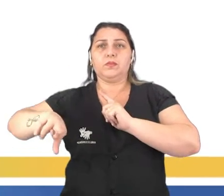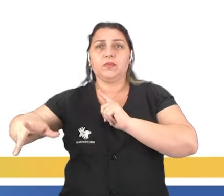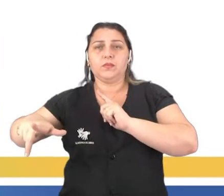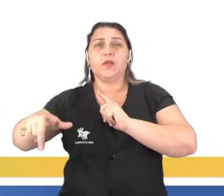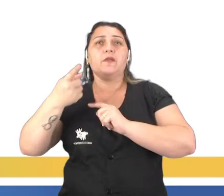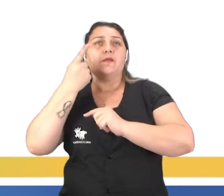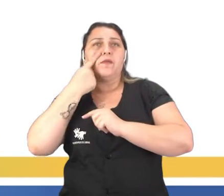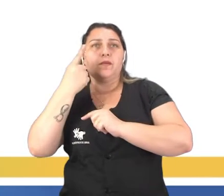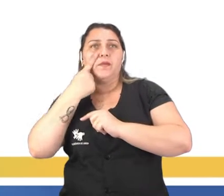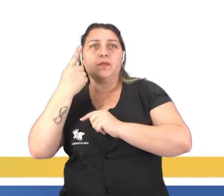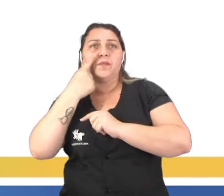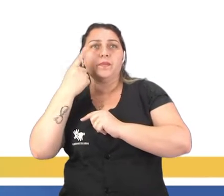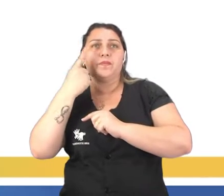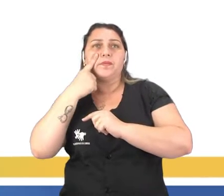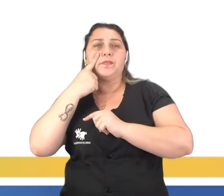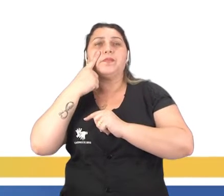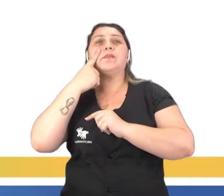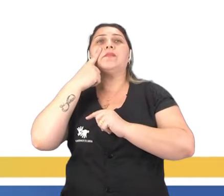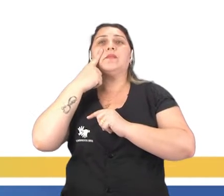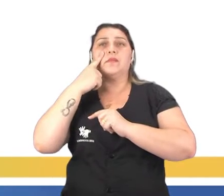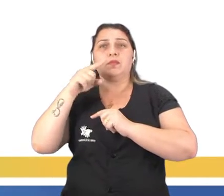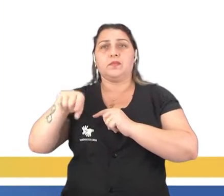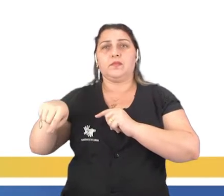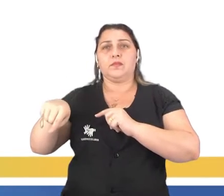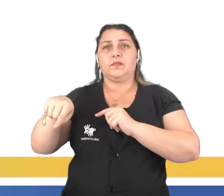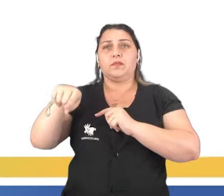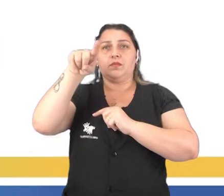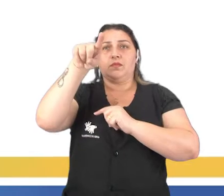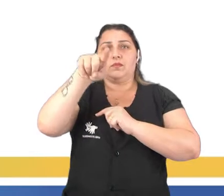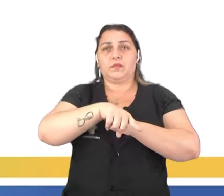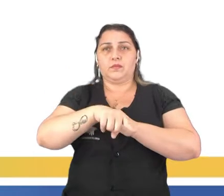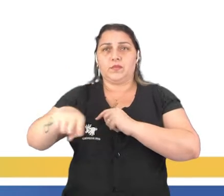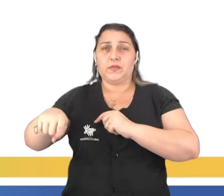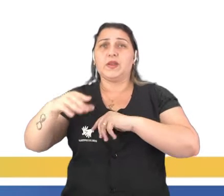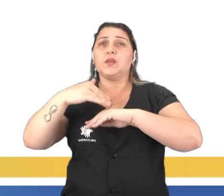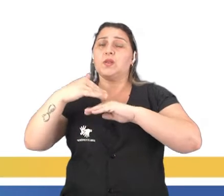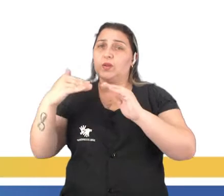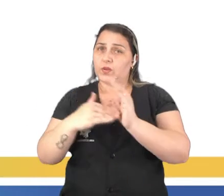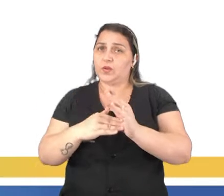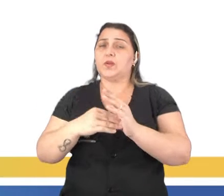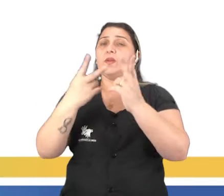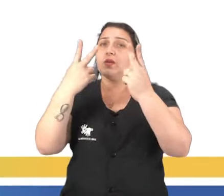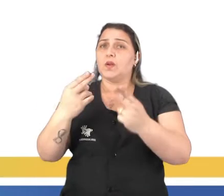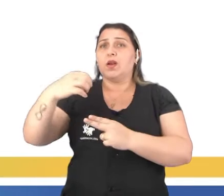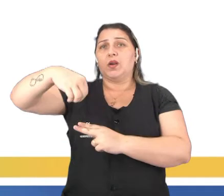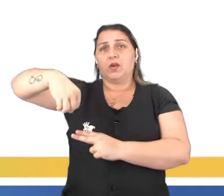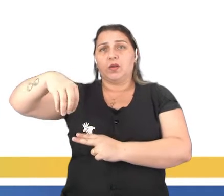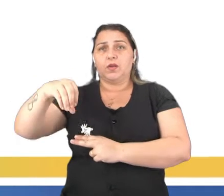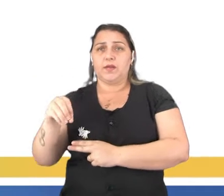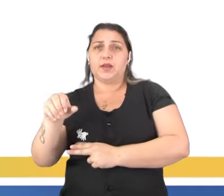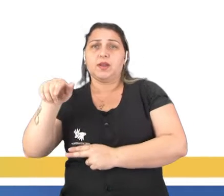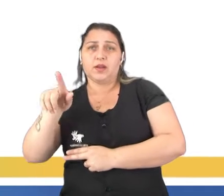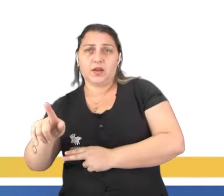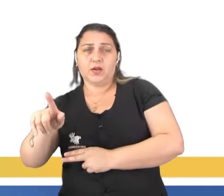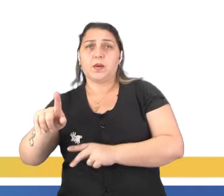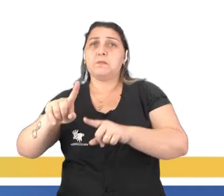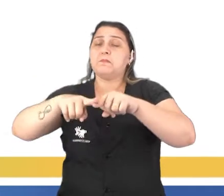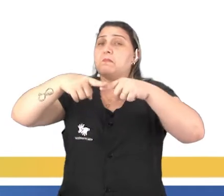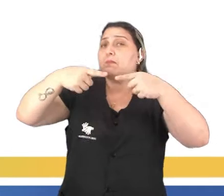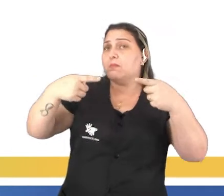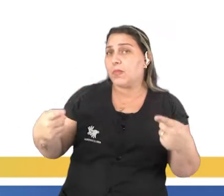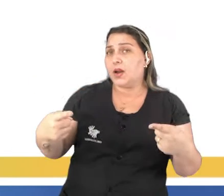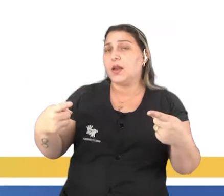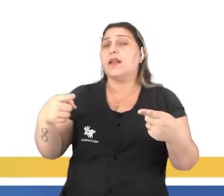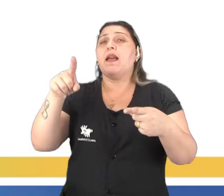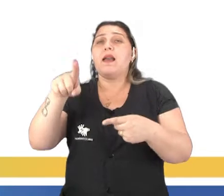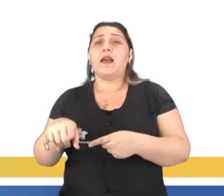Então, observem que o retângulo, né, ele é um quadrilátero que possui todos os ângulos internos igual a 90 graus, como falamos, mas mesmo assim ele